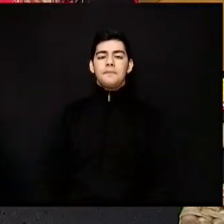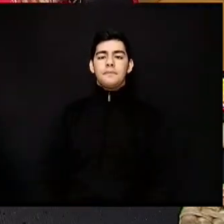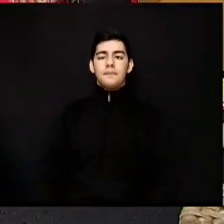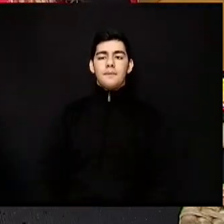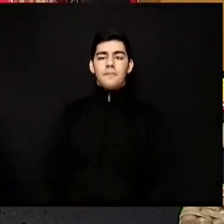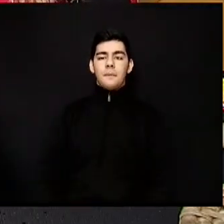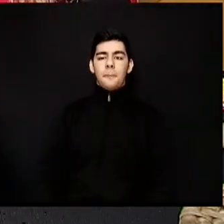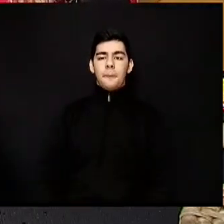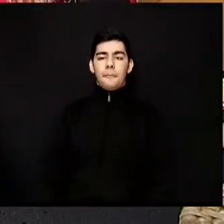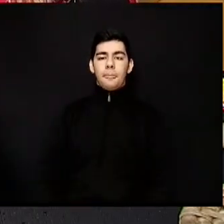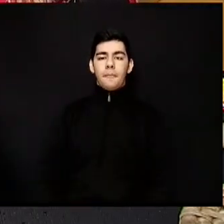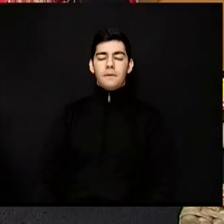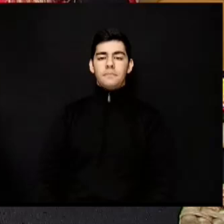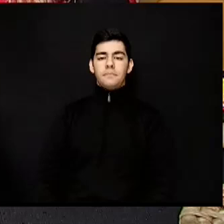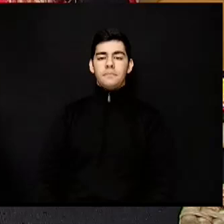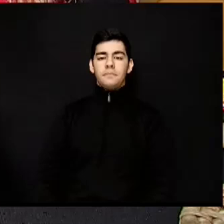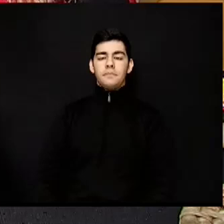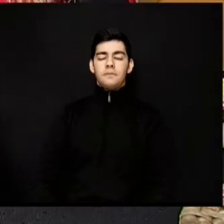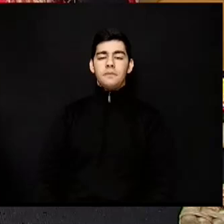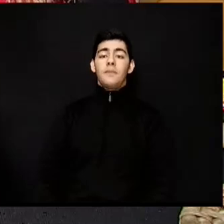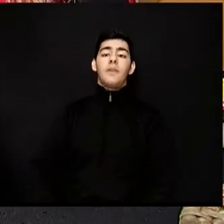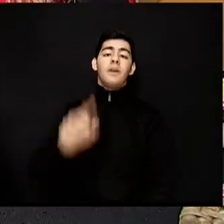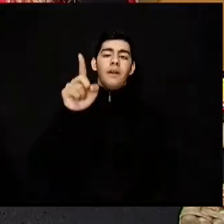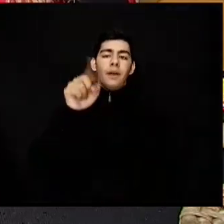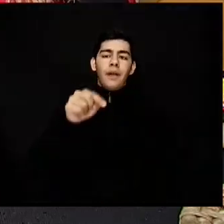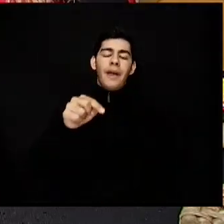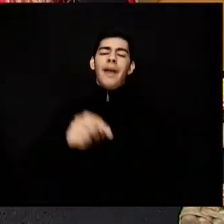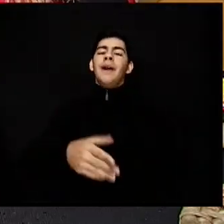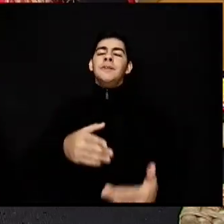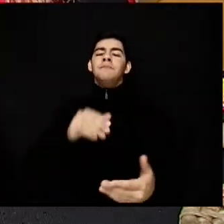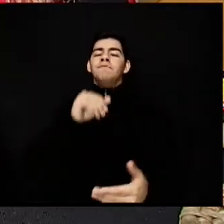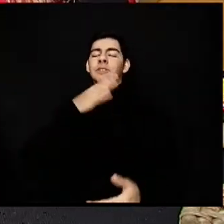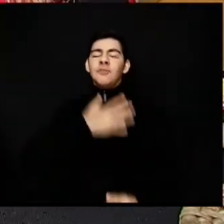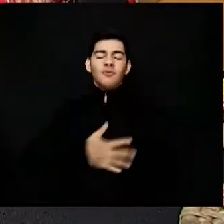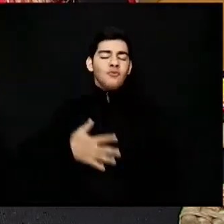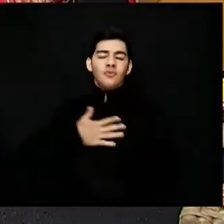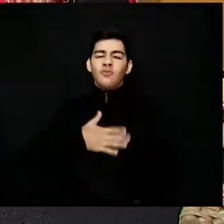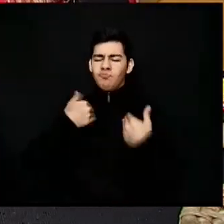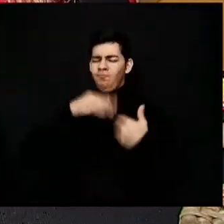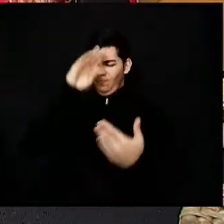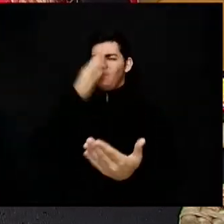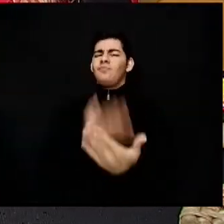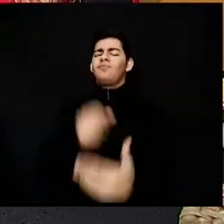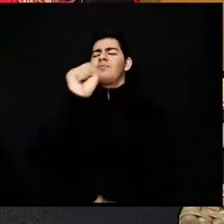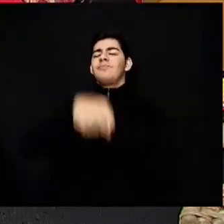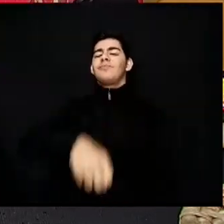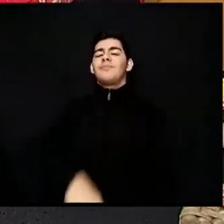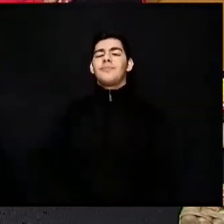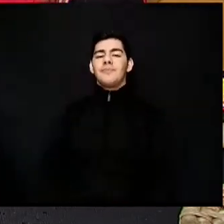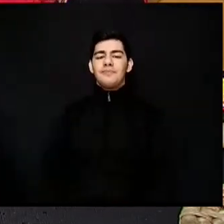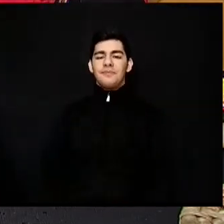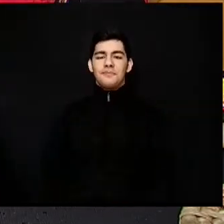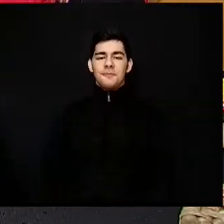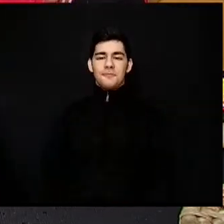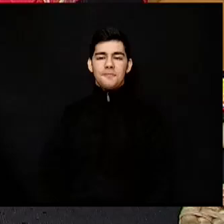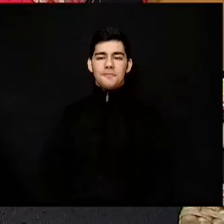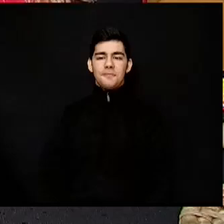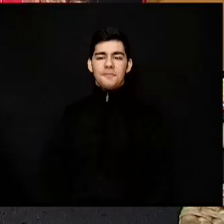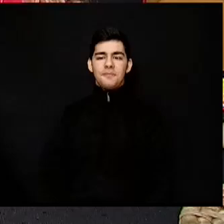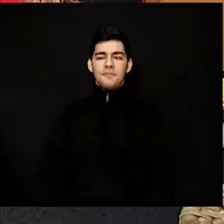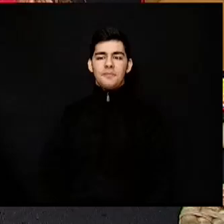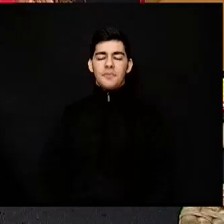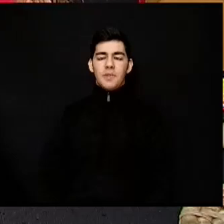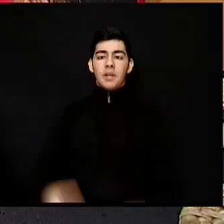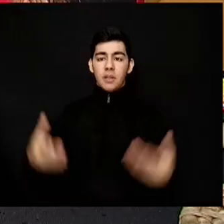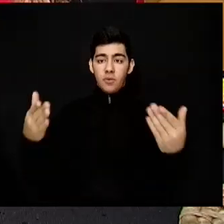caminho, que é a parte que é mais gostosa, eu acredito. E hoje você vende pro Brasil